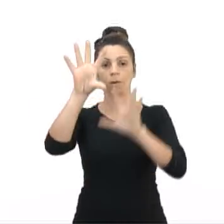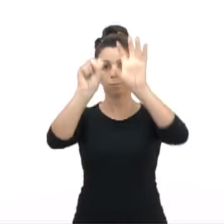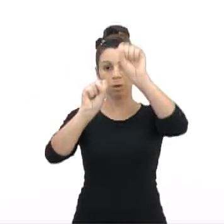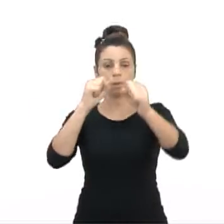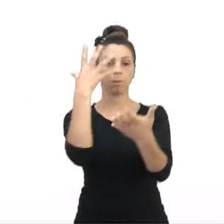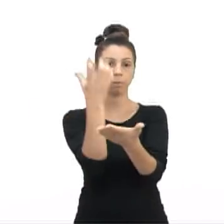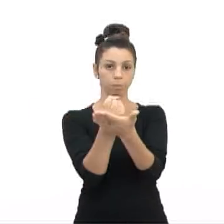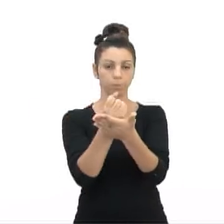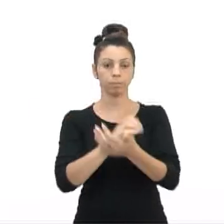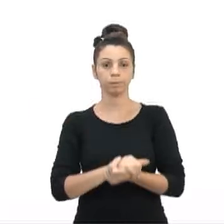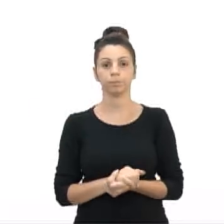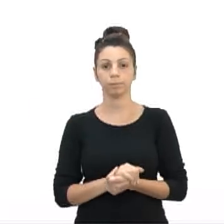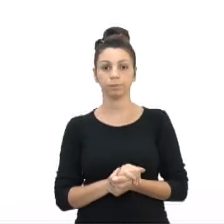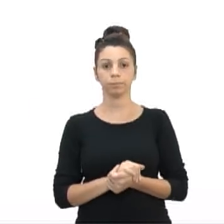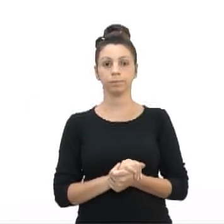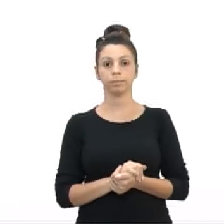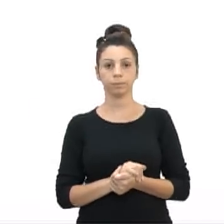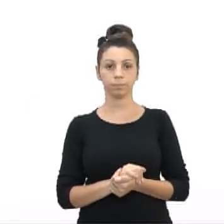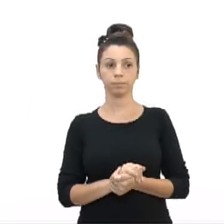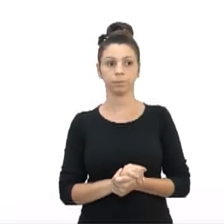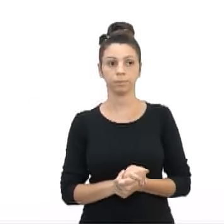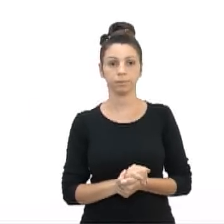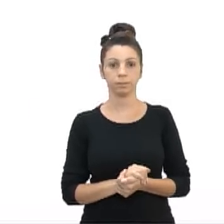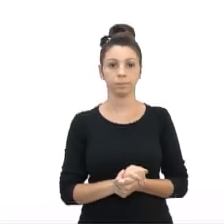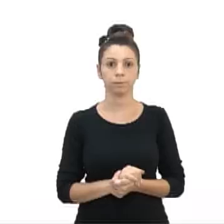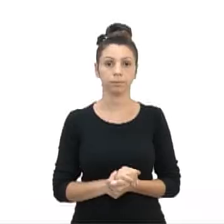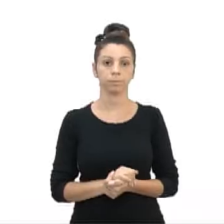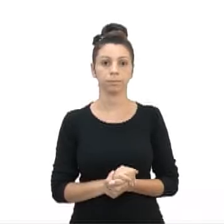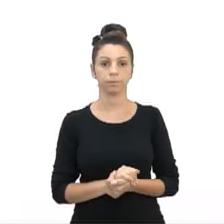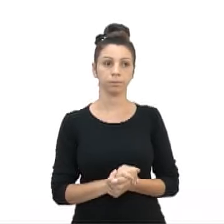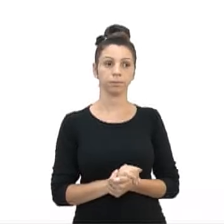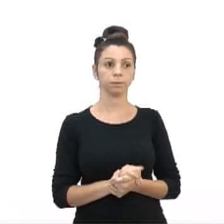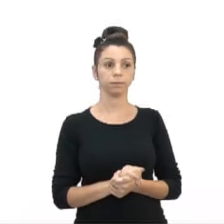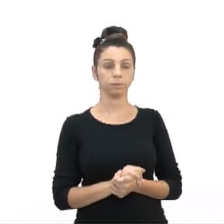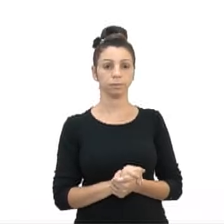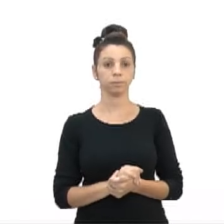já explicado, iPod e broadcast juntos.